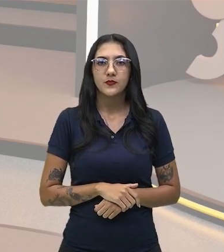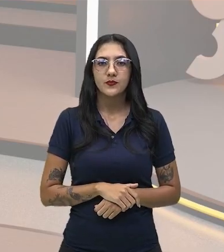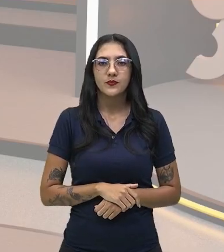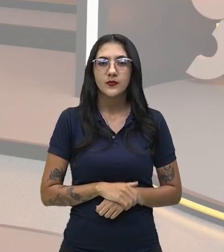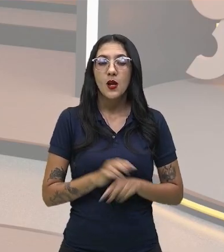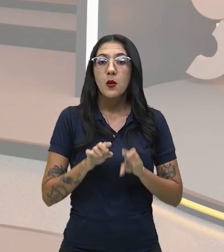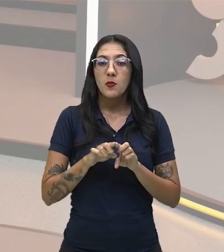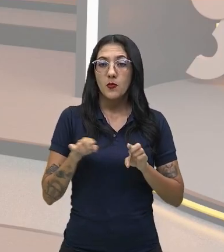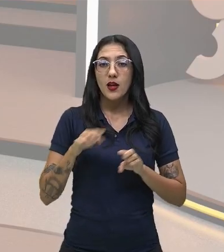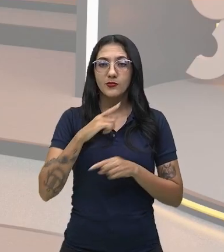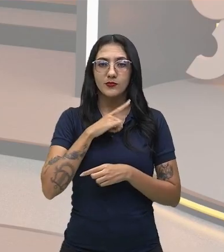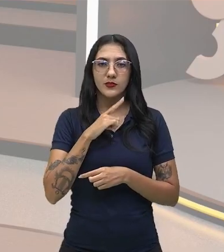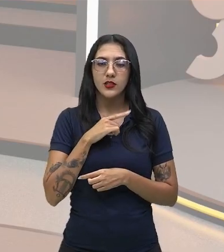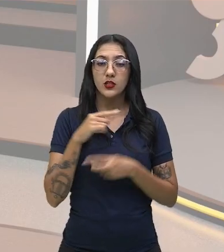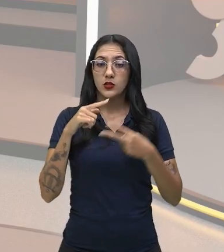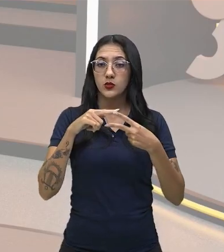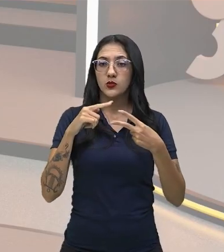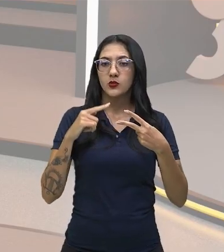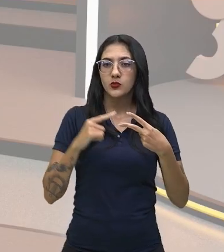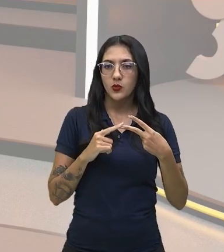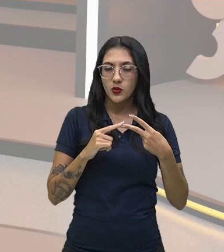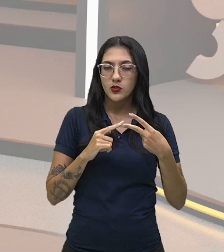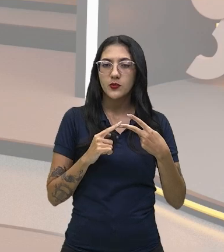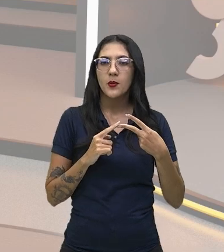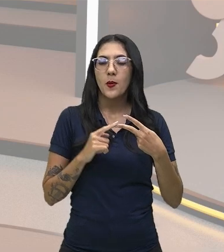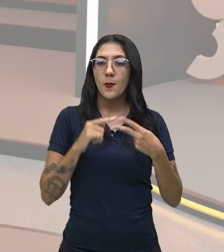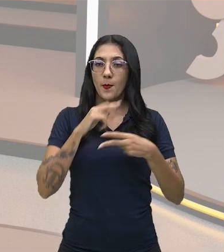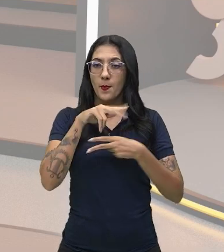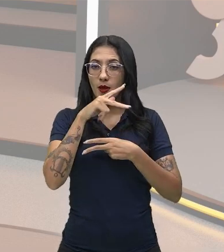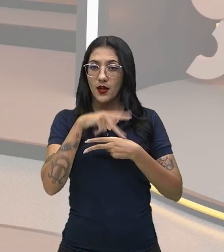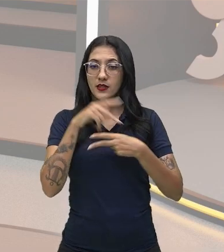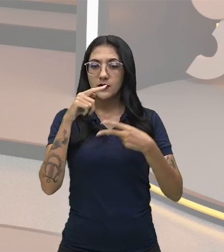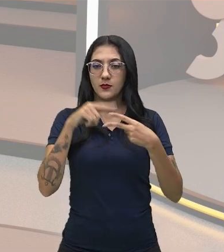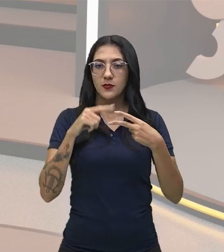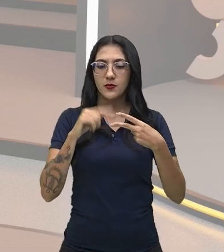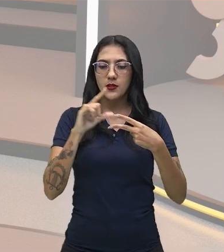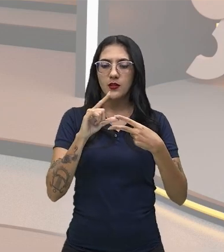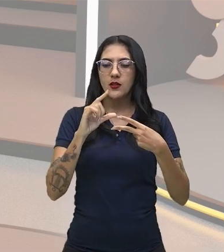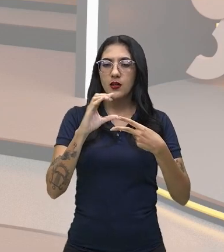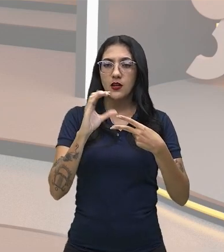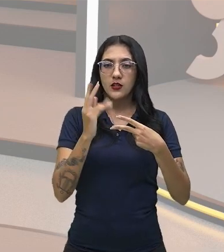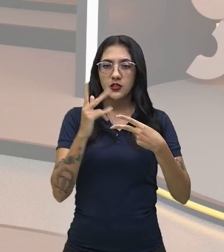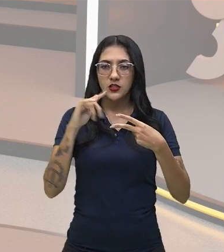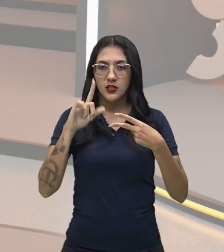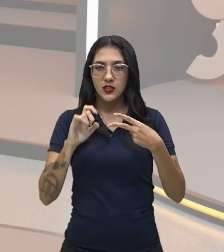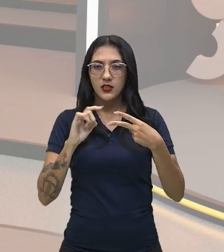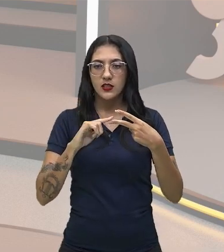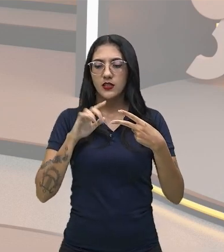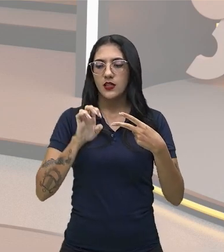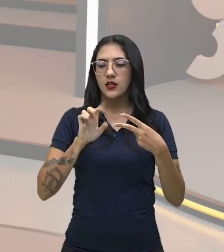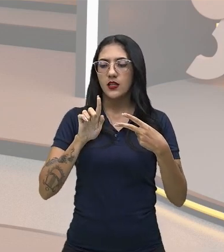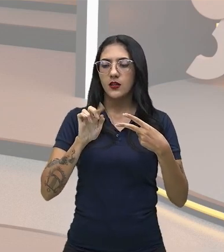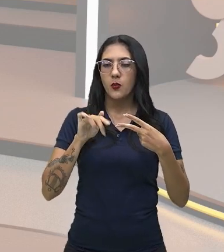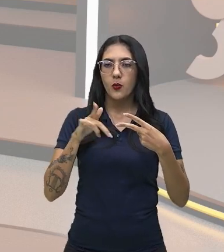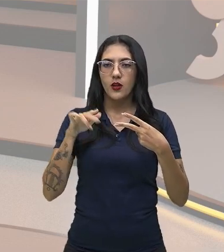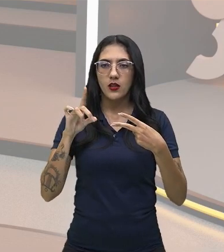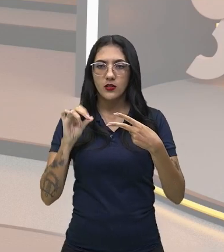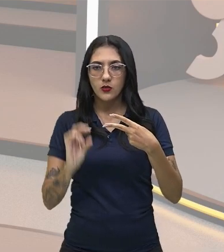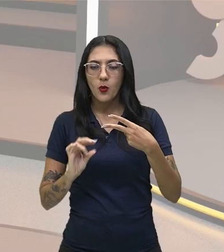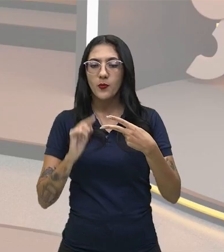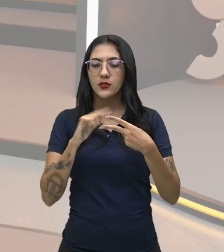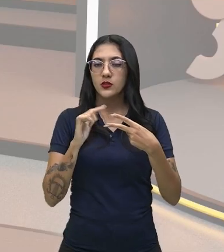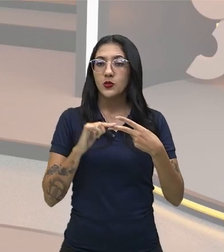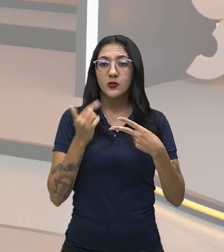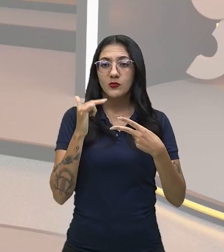2 países, o Chile e o Equador, são países que não fazem fronteira com o território brasileiro.